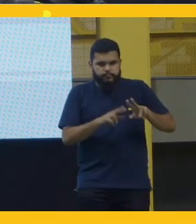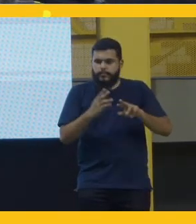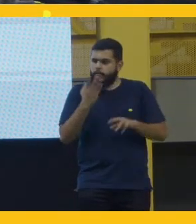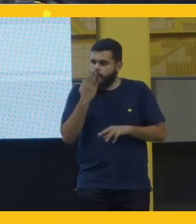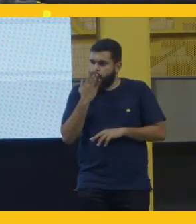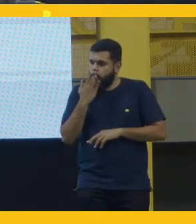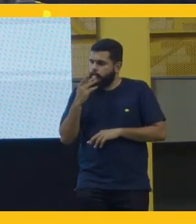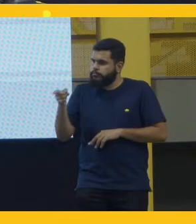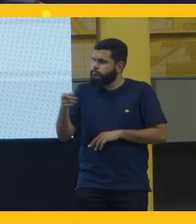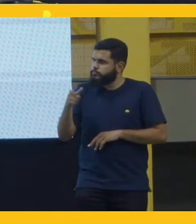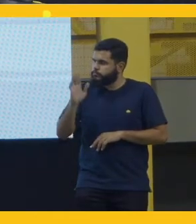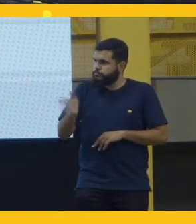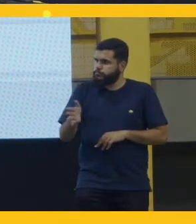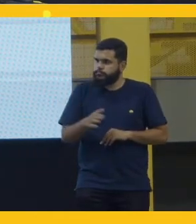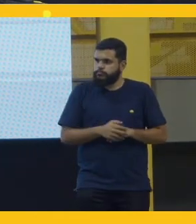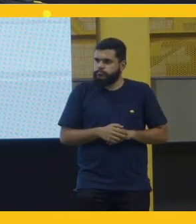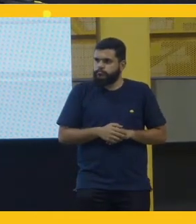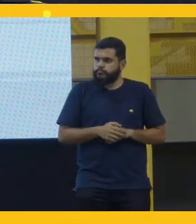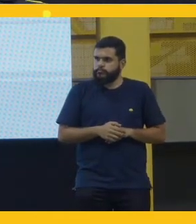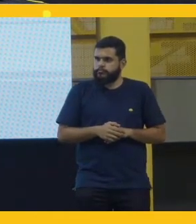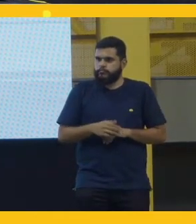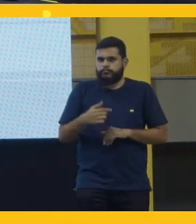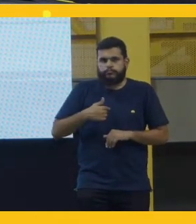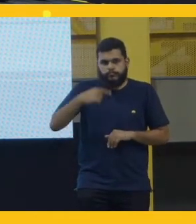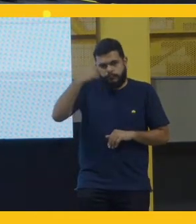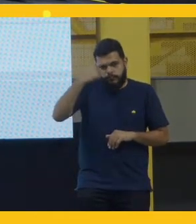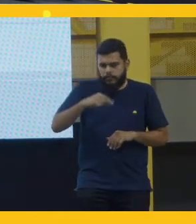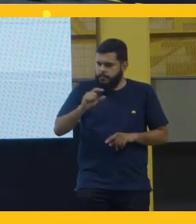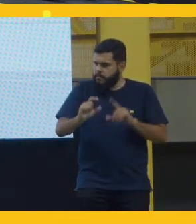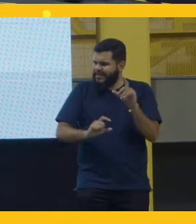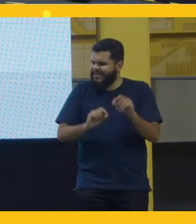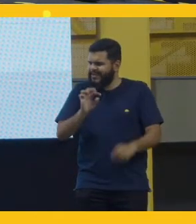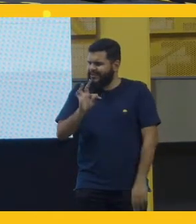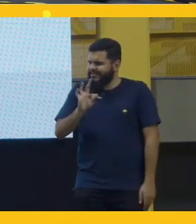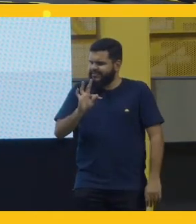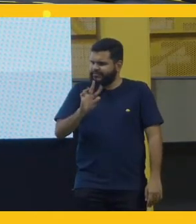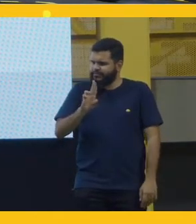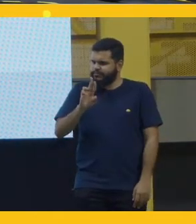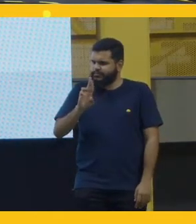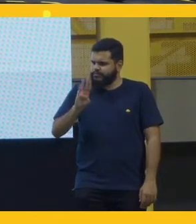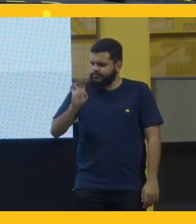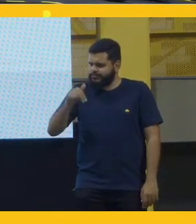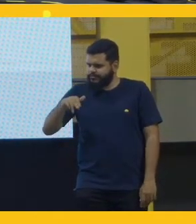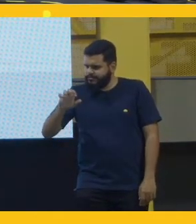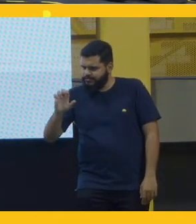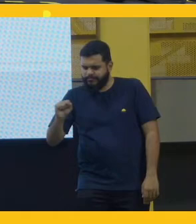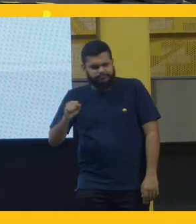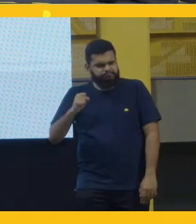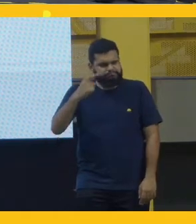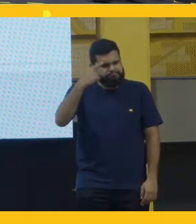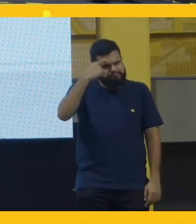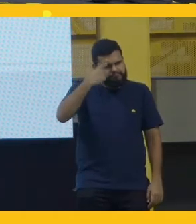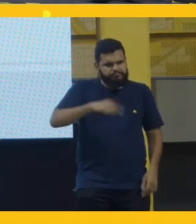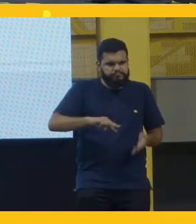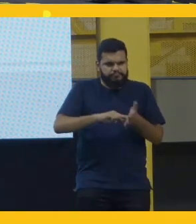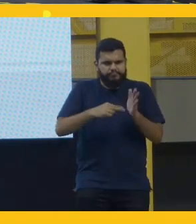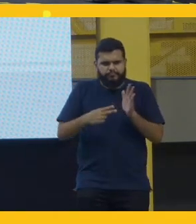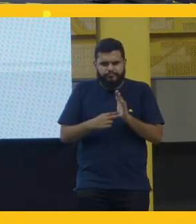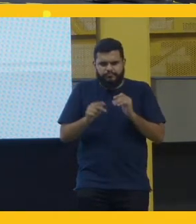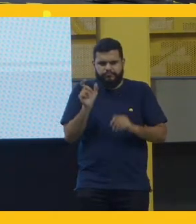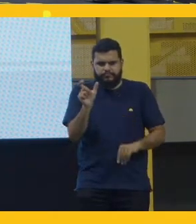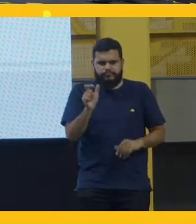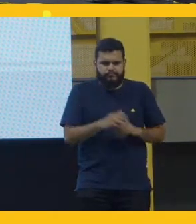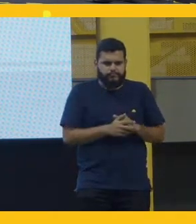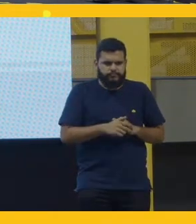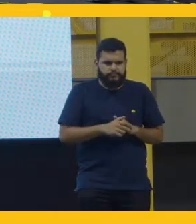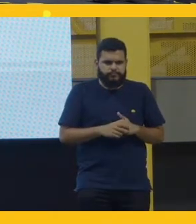já tinha desistido aí da questão. Eu não sei nem o que é turbidez, nem o que é dispersão coloidal. Mas não